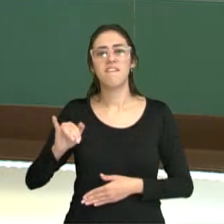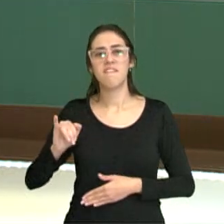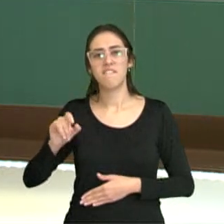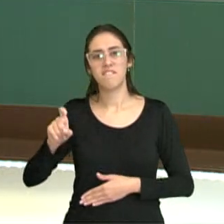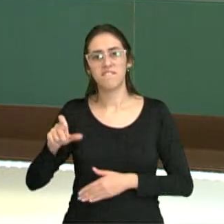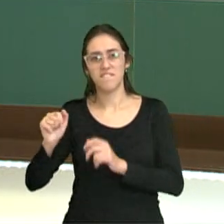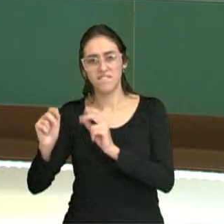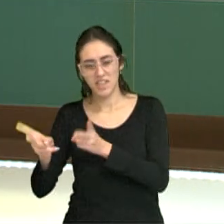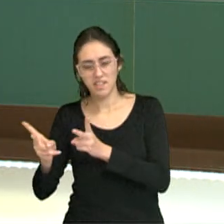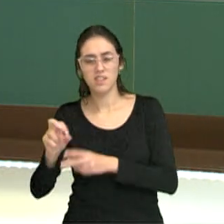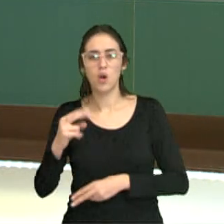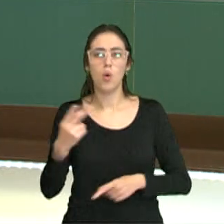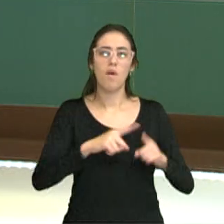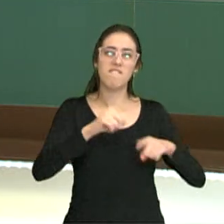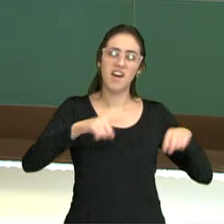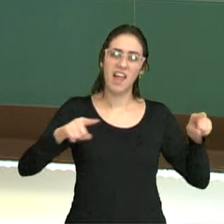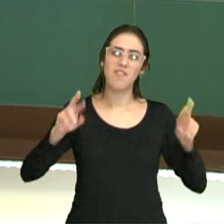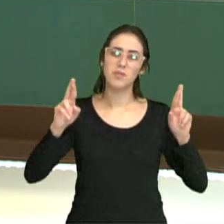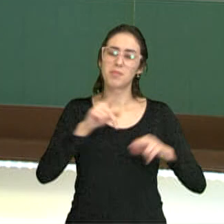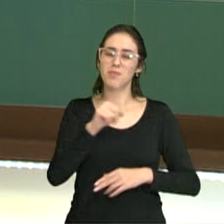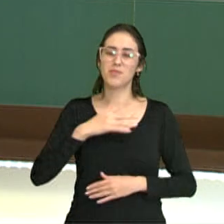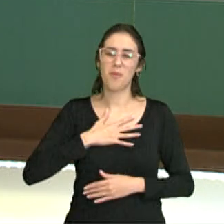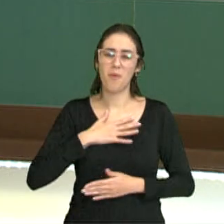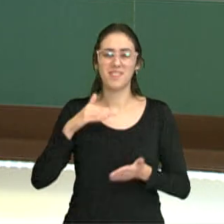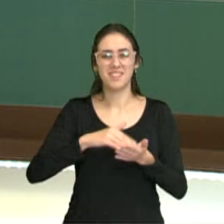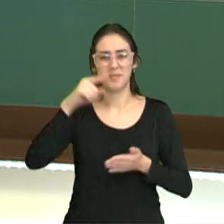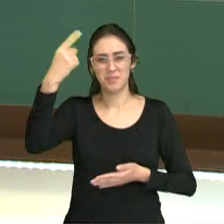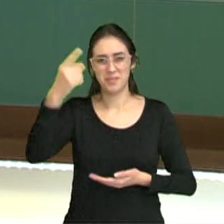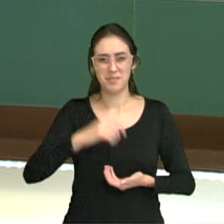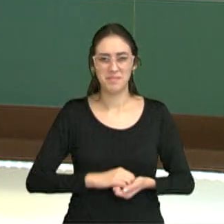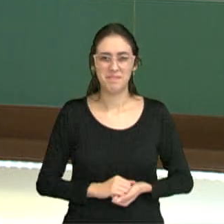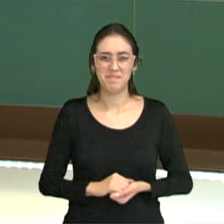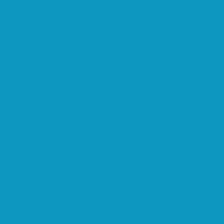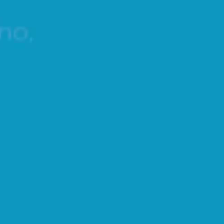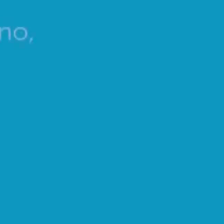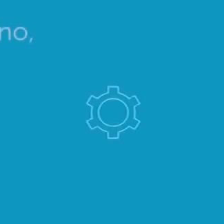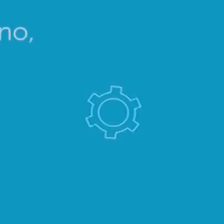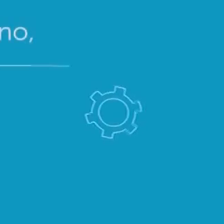sobre a renda fixa e renda variável. Espero que vocês tenham gostado e até breve.